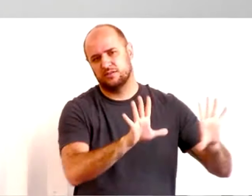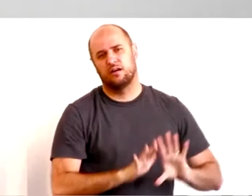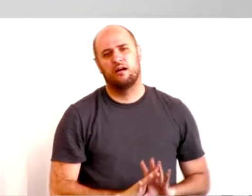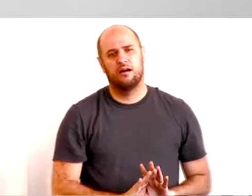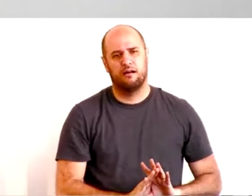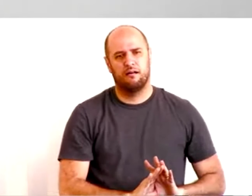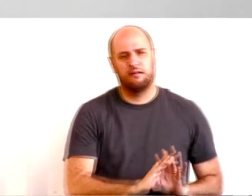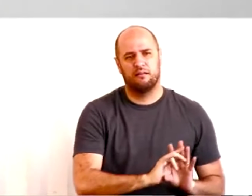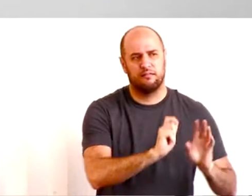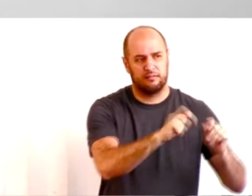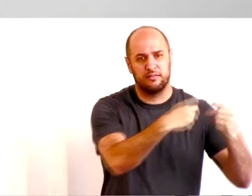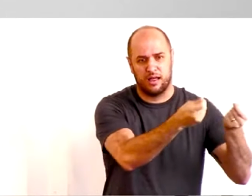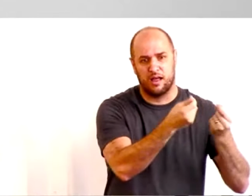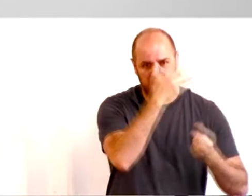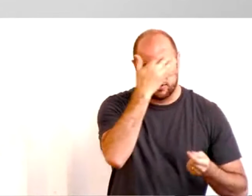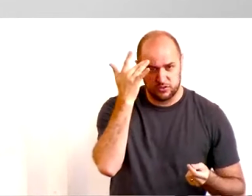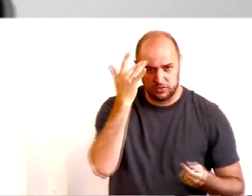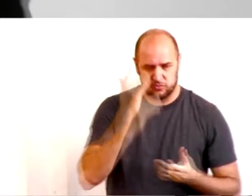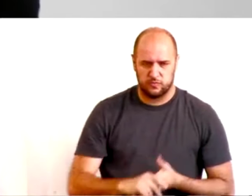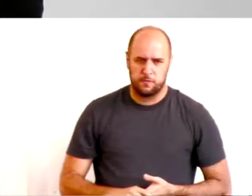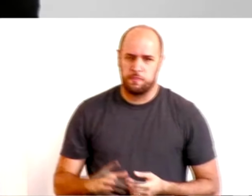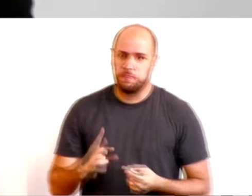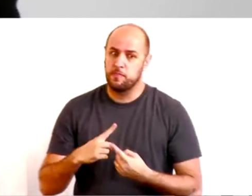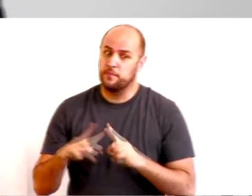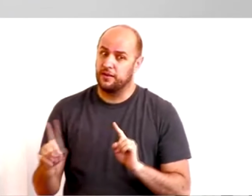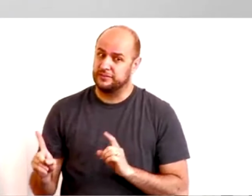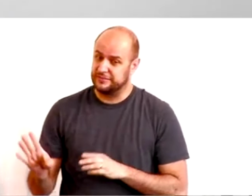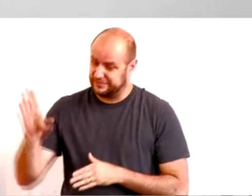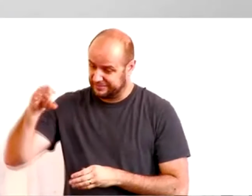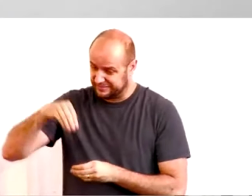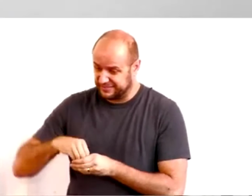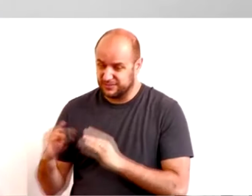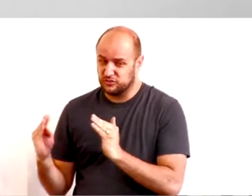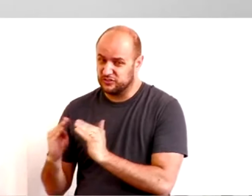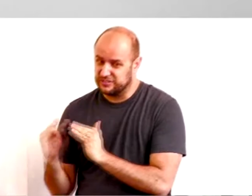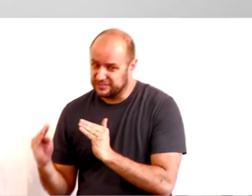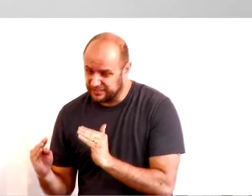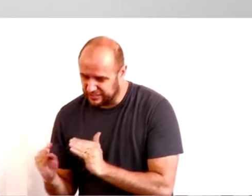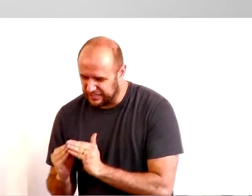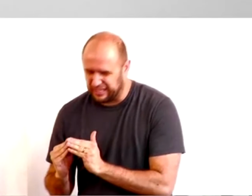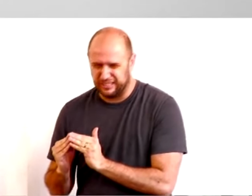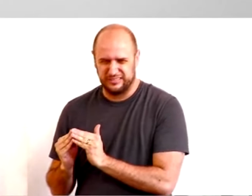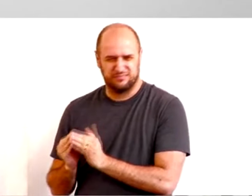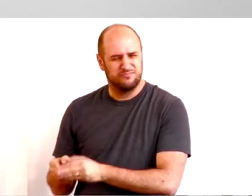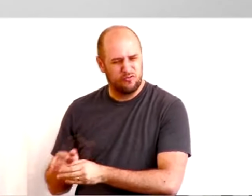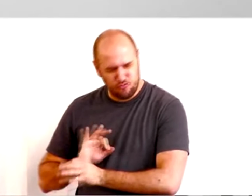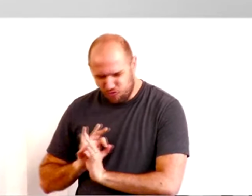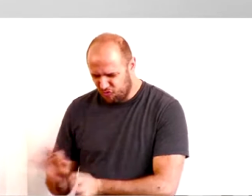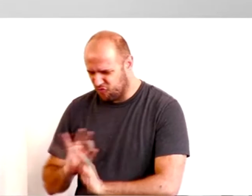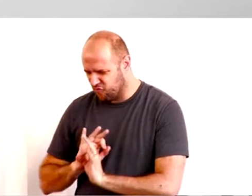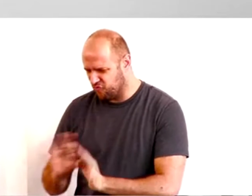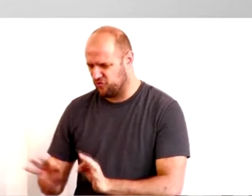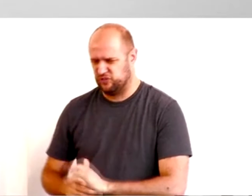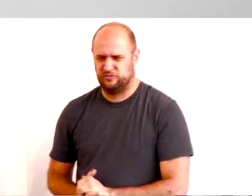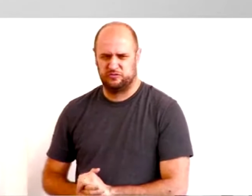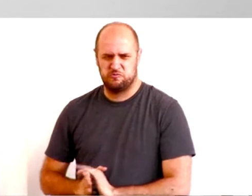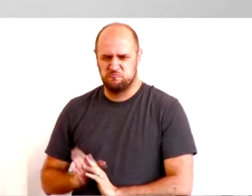Público, mas dentro de casa é uma tragédia,